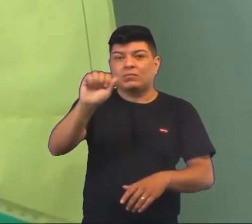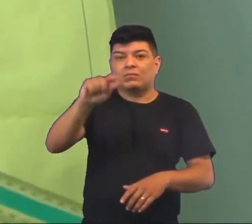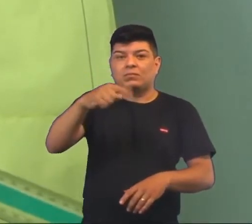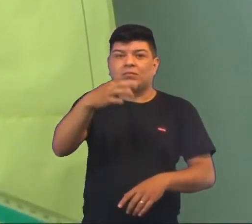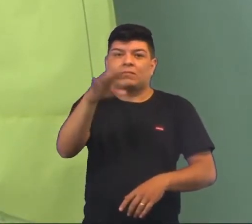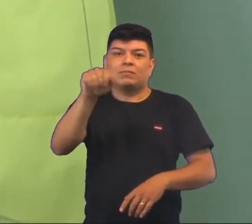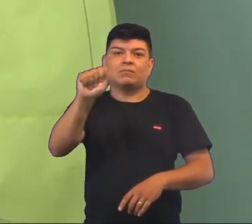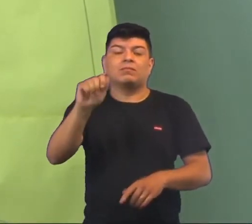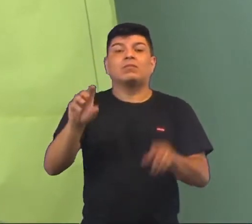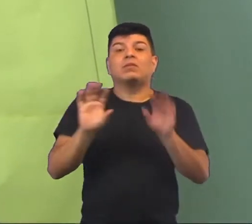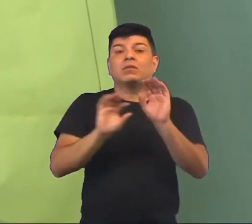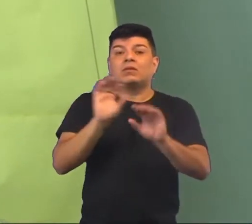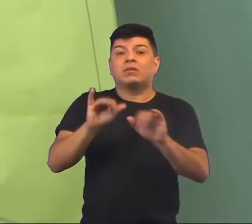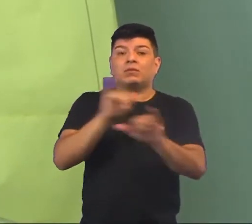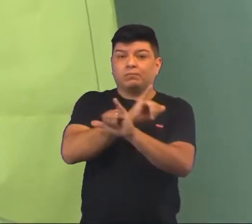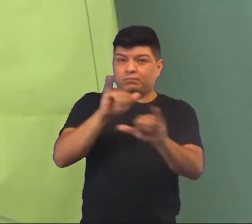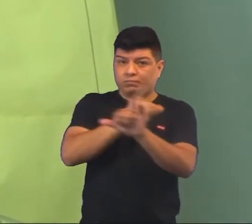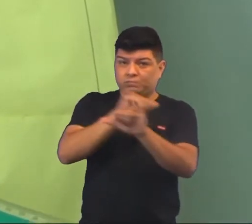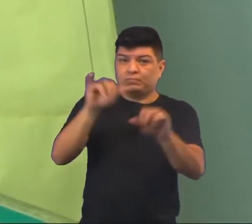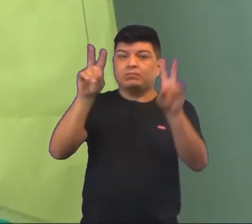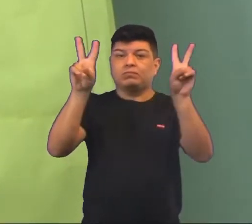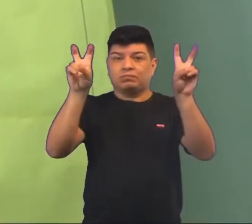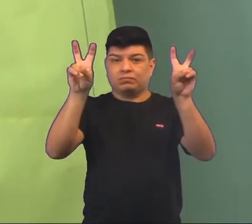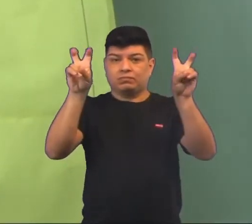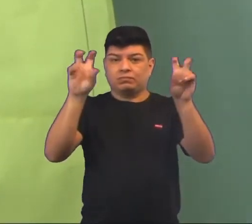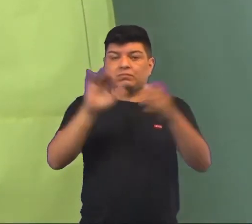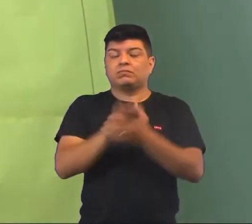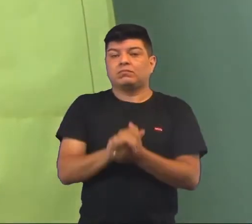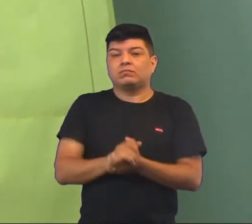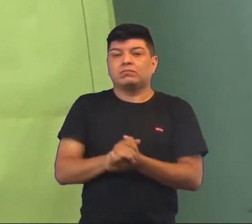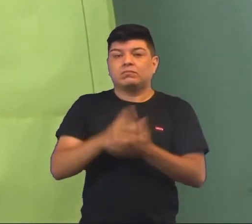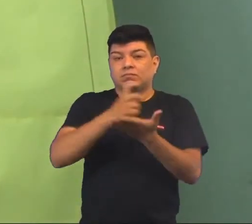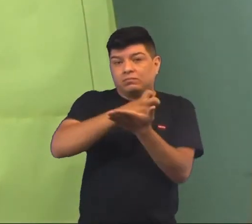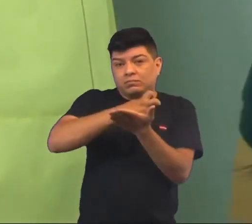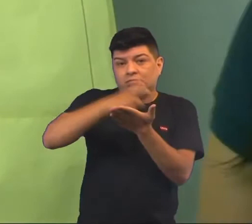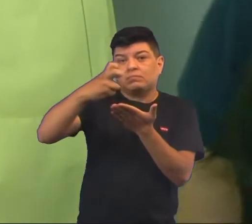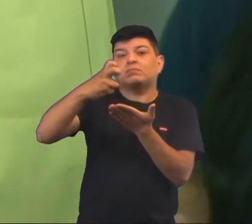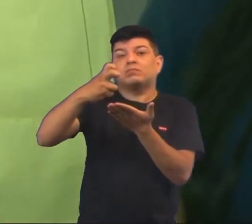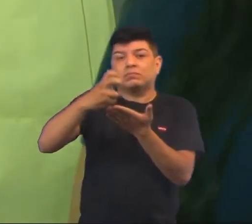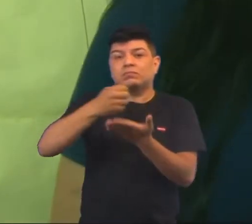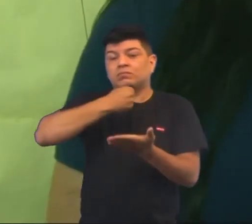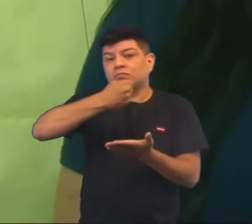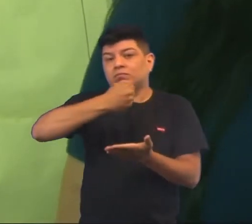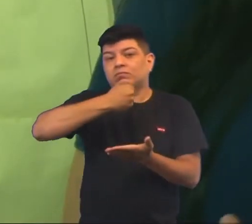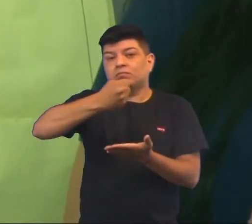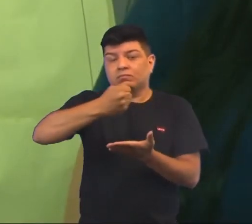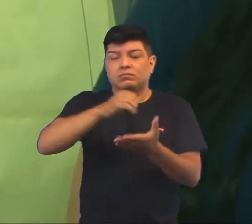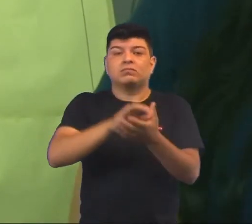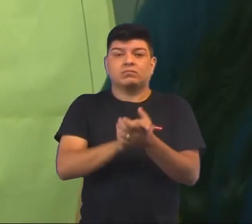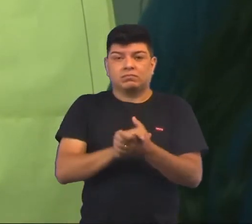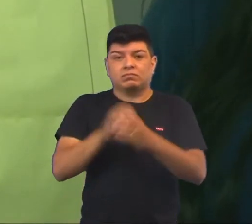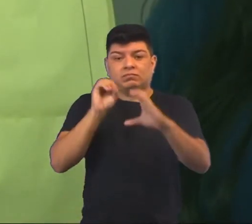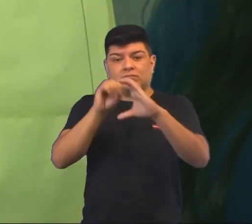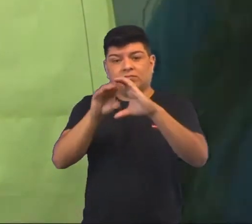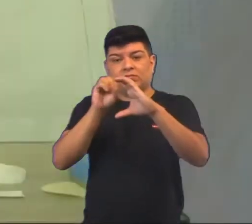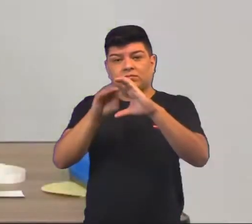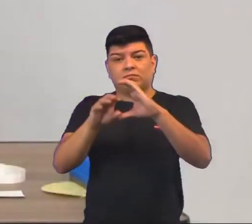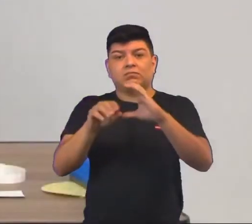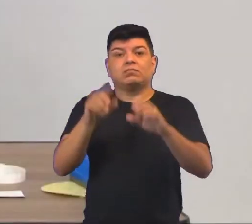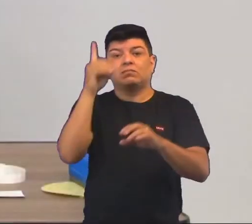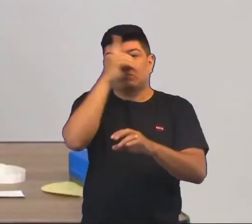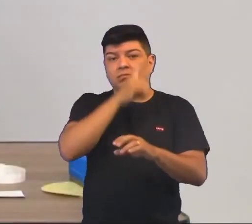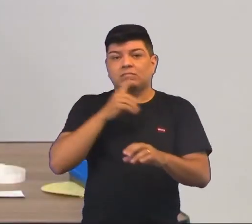Então, esse é o assunto dessa notícia, tá? Tá falando sobre a saída, do apresentador da emissora Globo e do